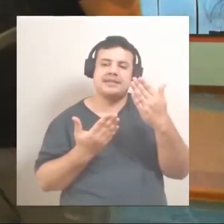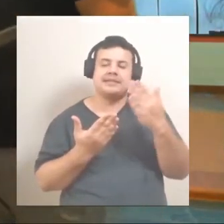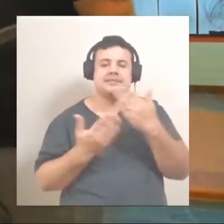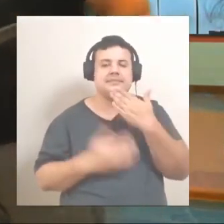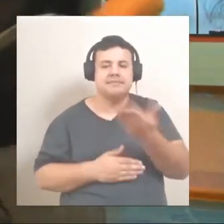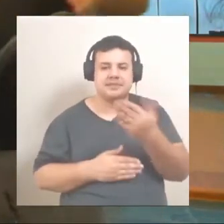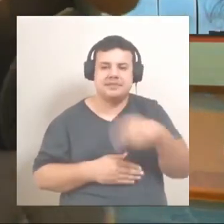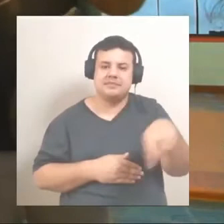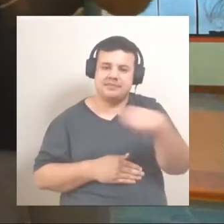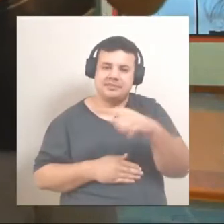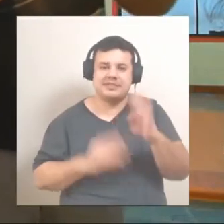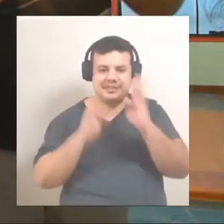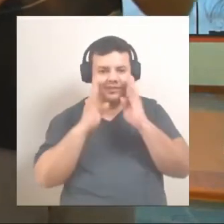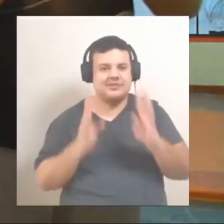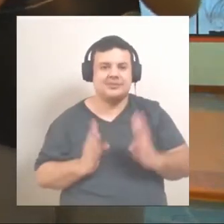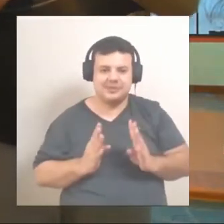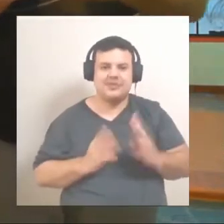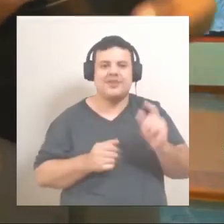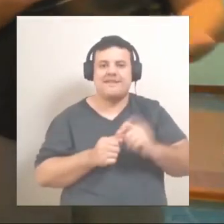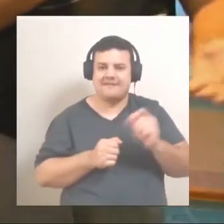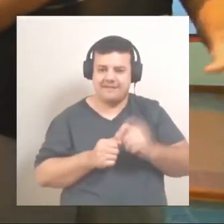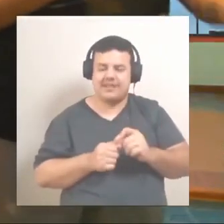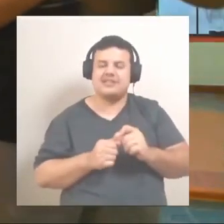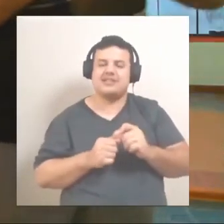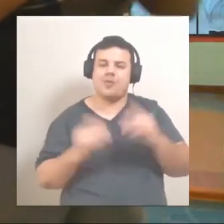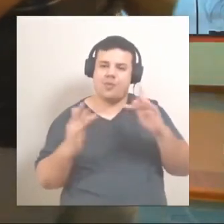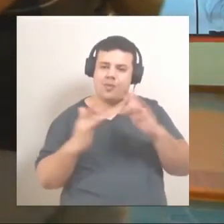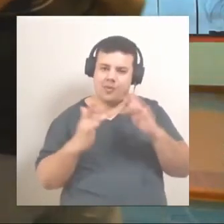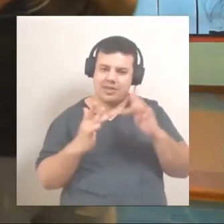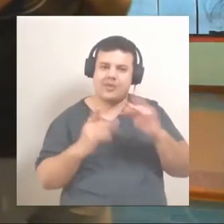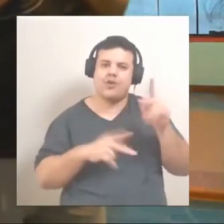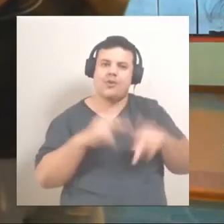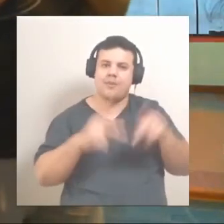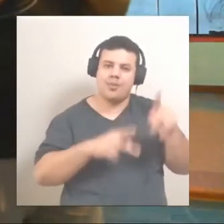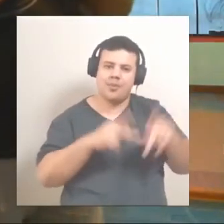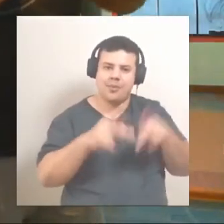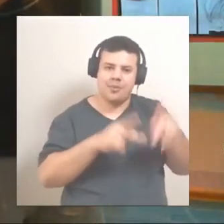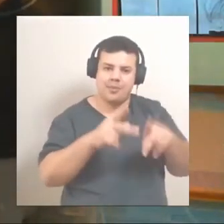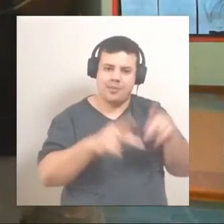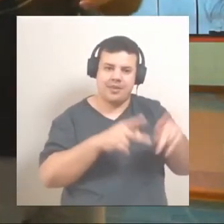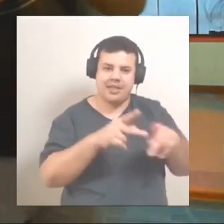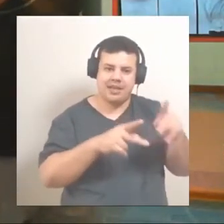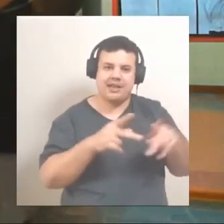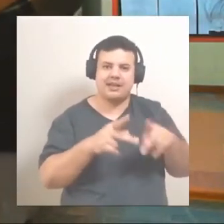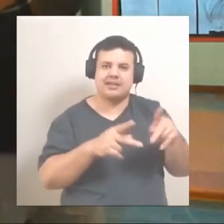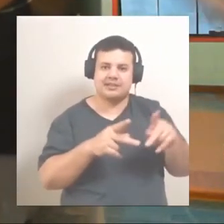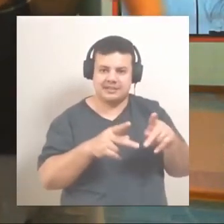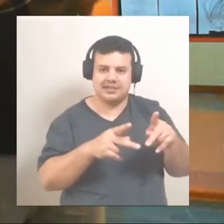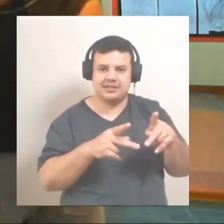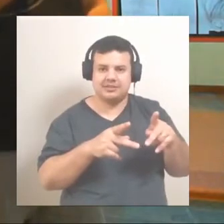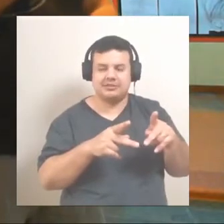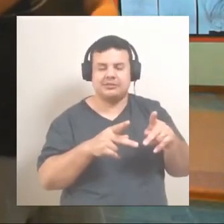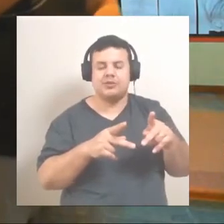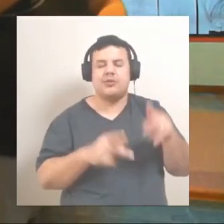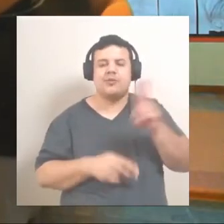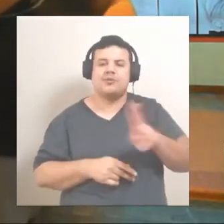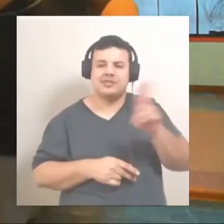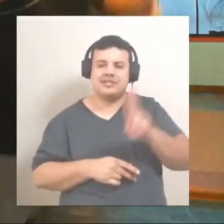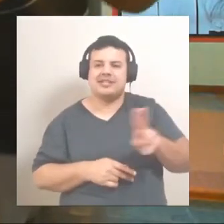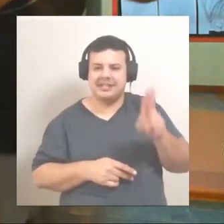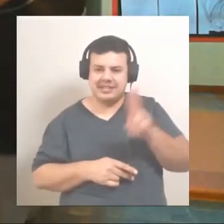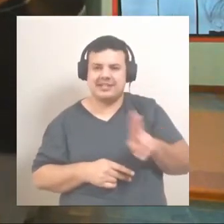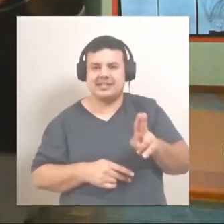que fazer essa ponte mesmo. A população usa o Tem no Limão como meio campo, aproveitando aqui o